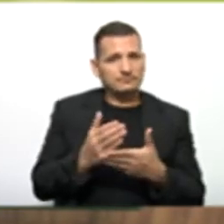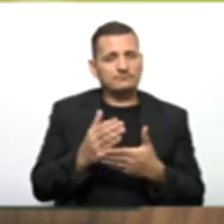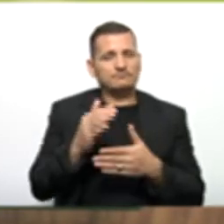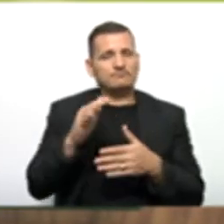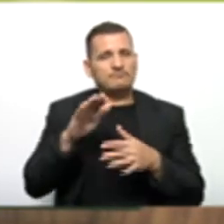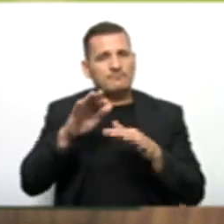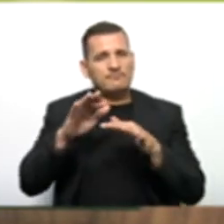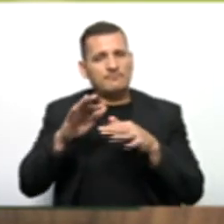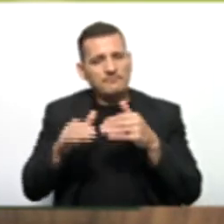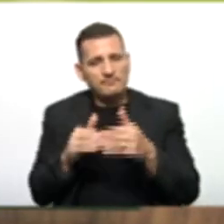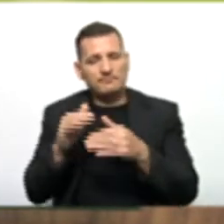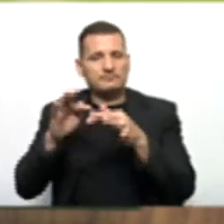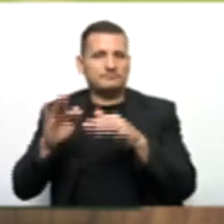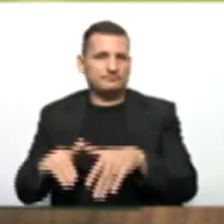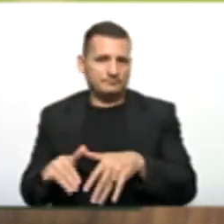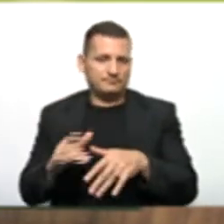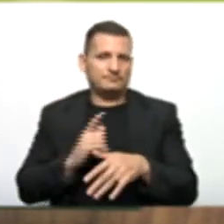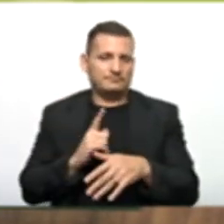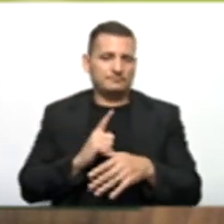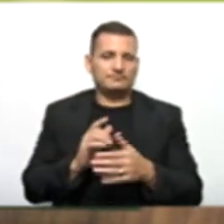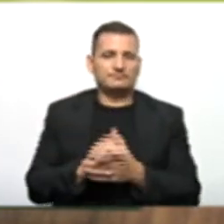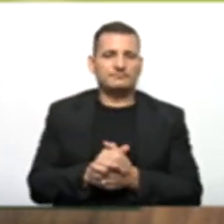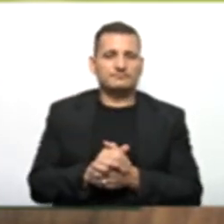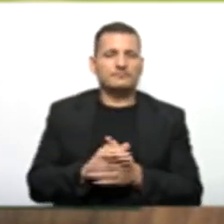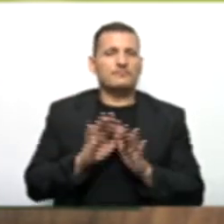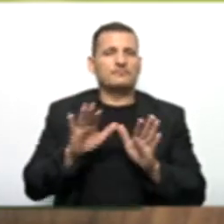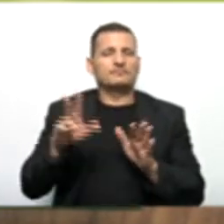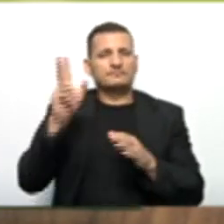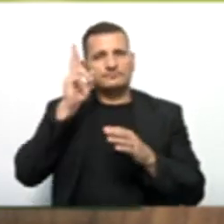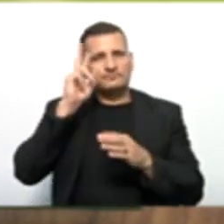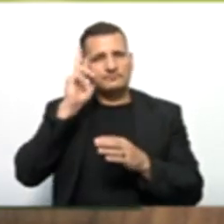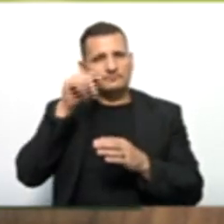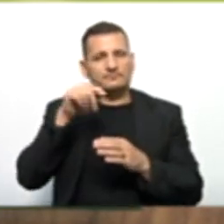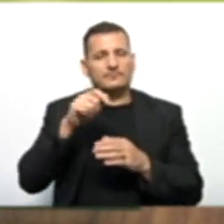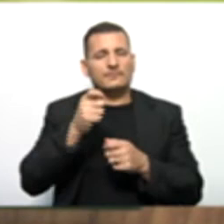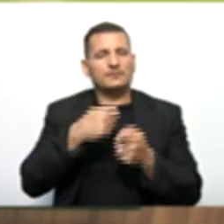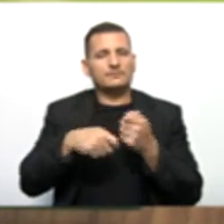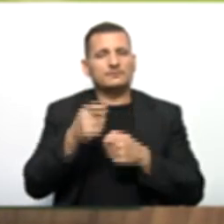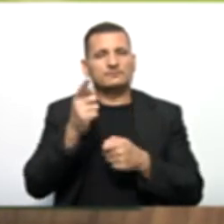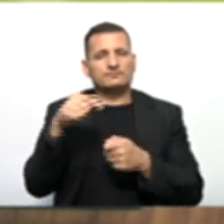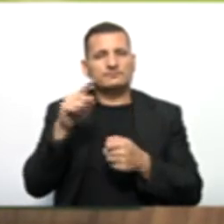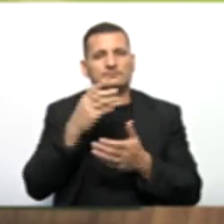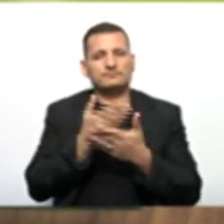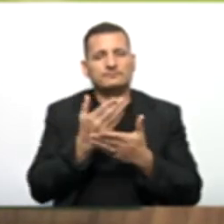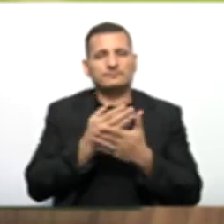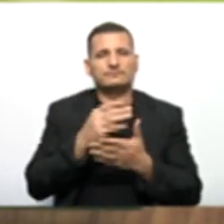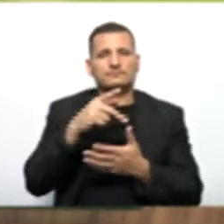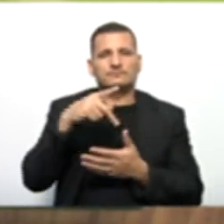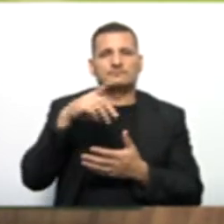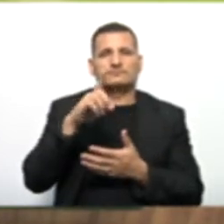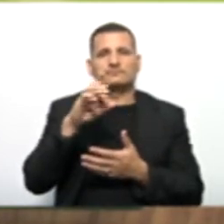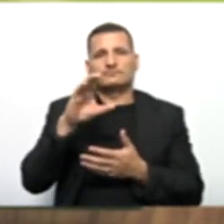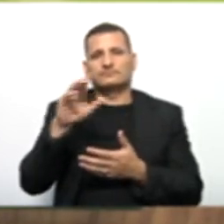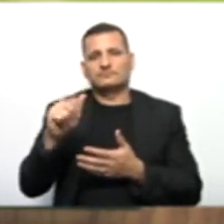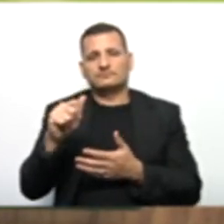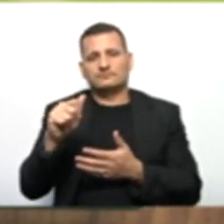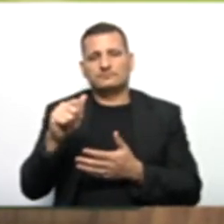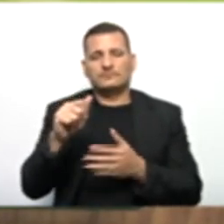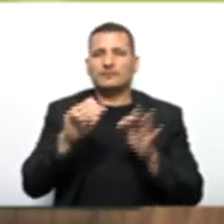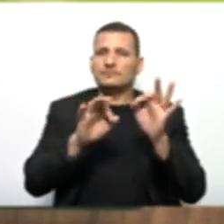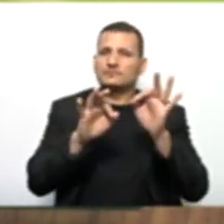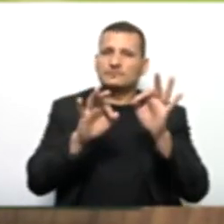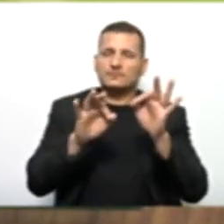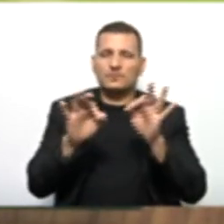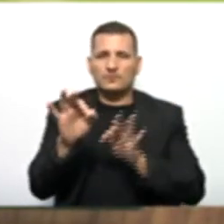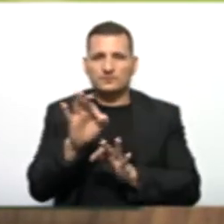e fim, ok? Mas lembre-se da figura lá da administração que vocês estudaram, que é o PDCA, ok? Planejar,